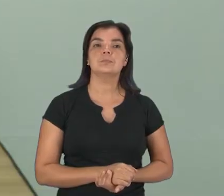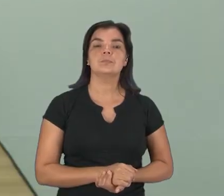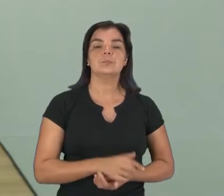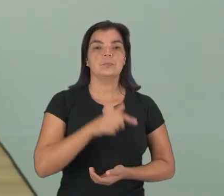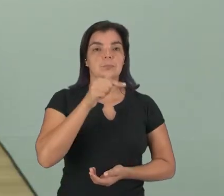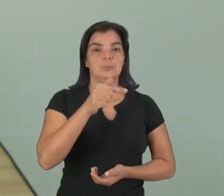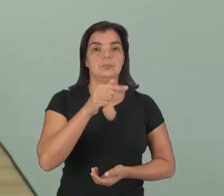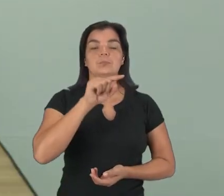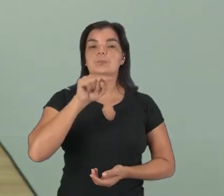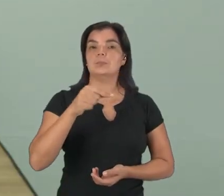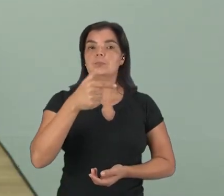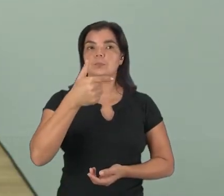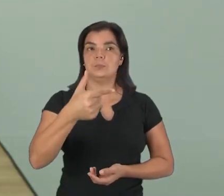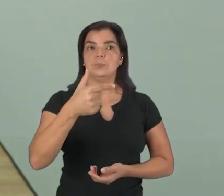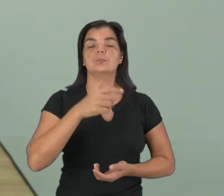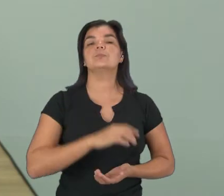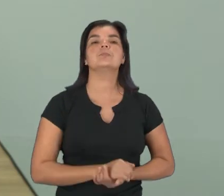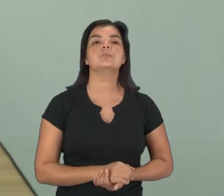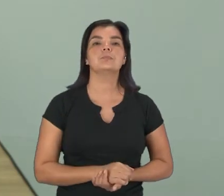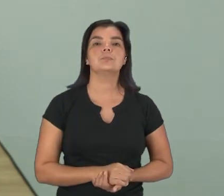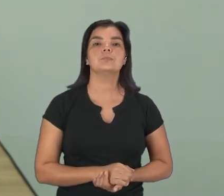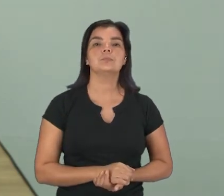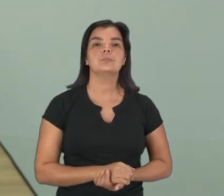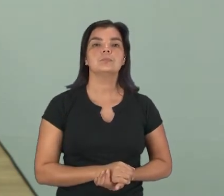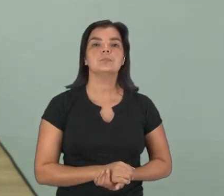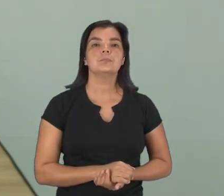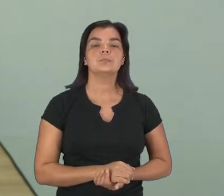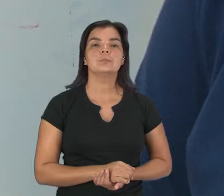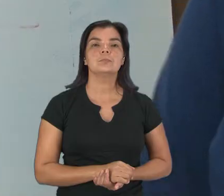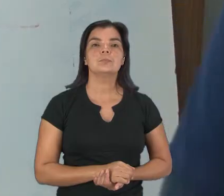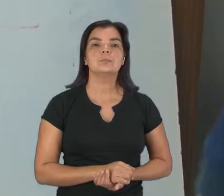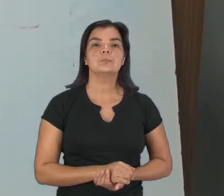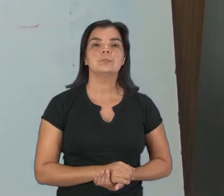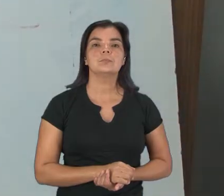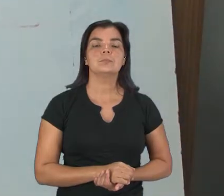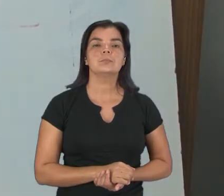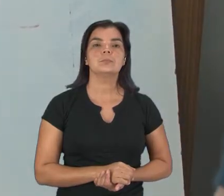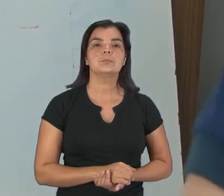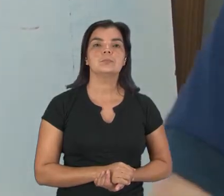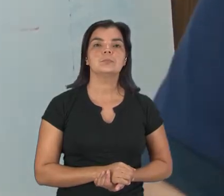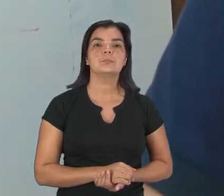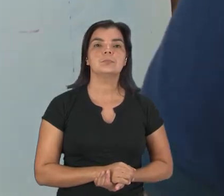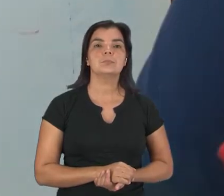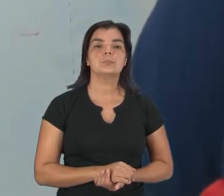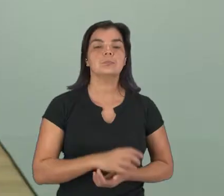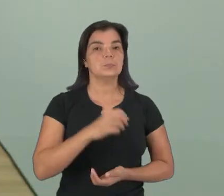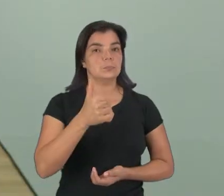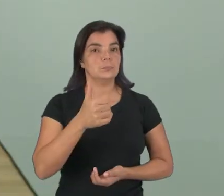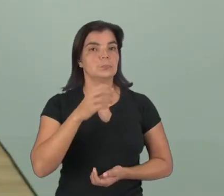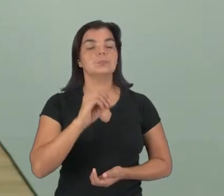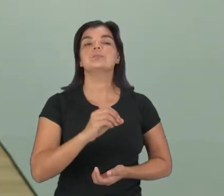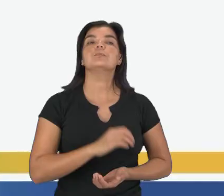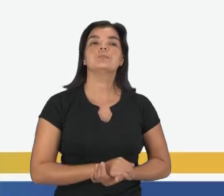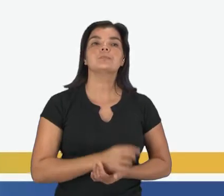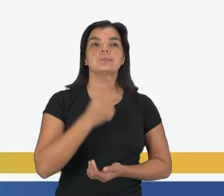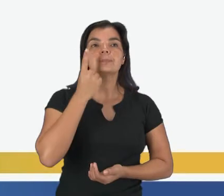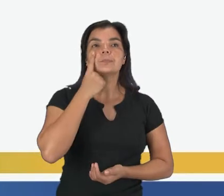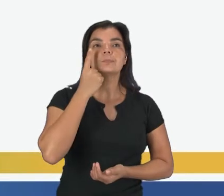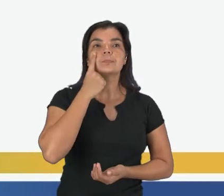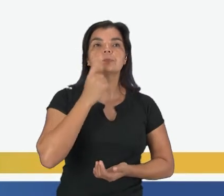7 litros e 2 décimos, né? Vamos conferir